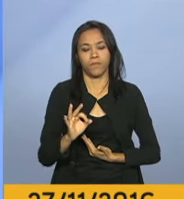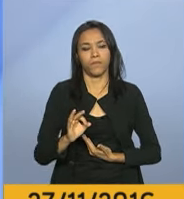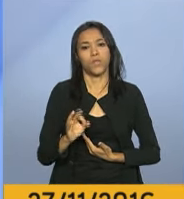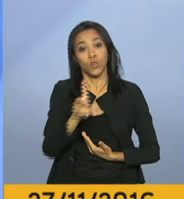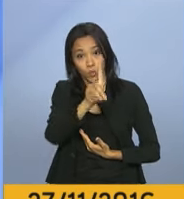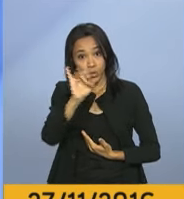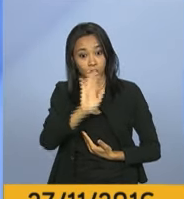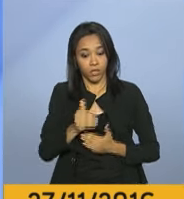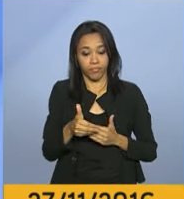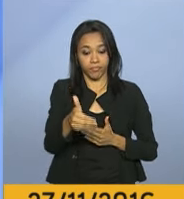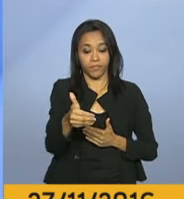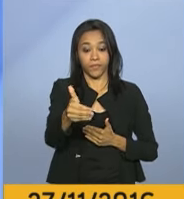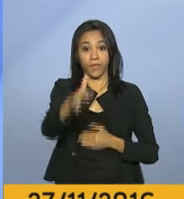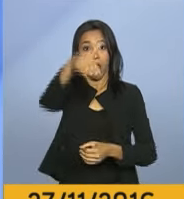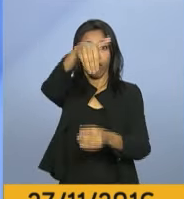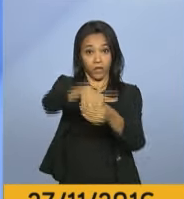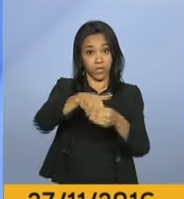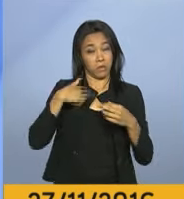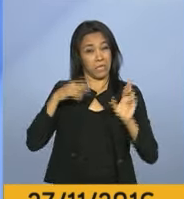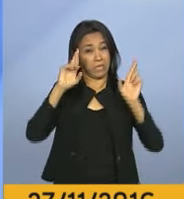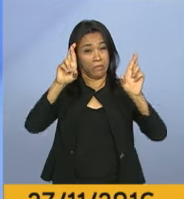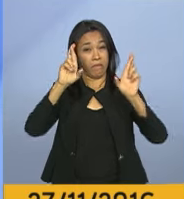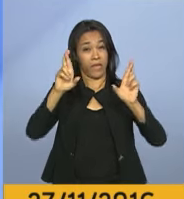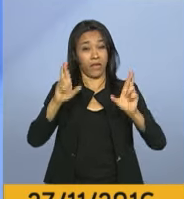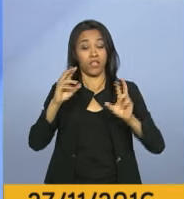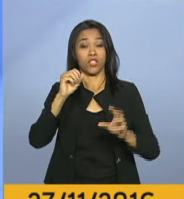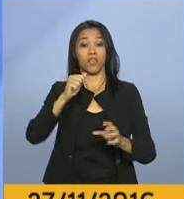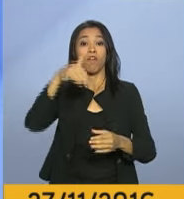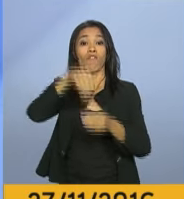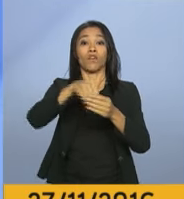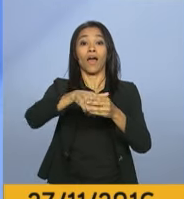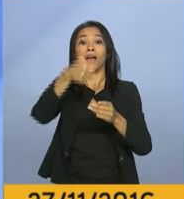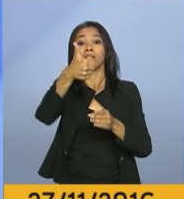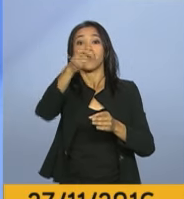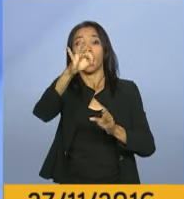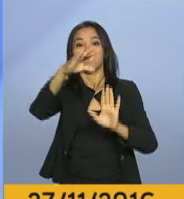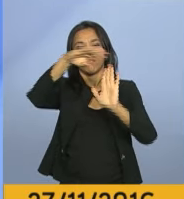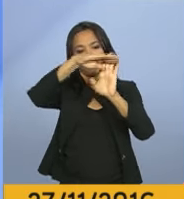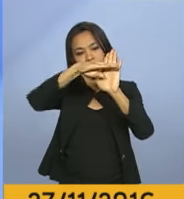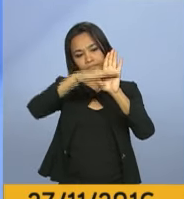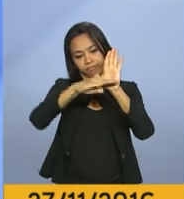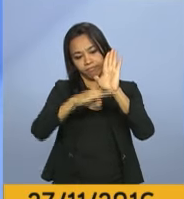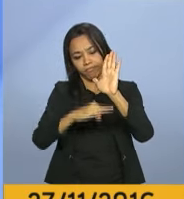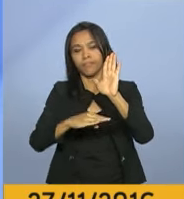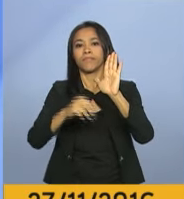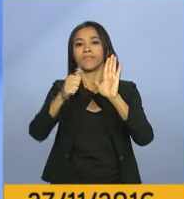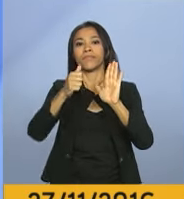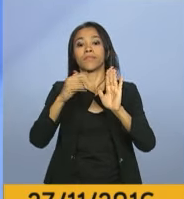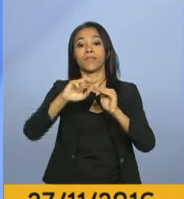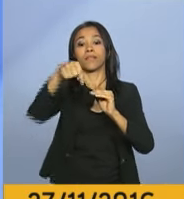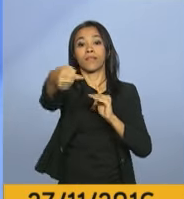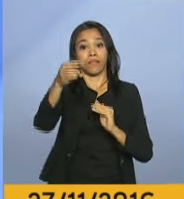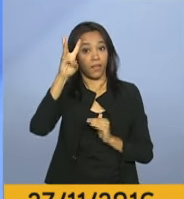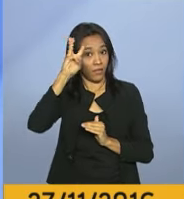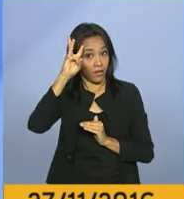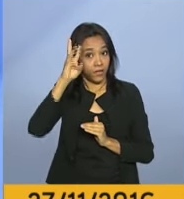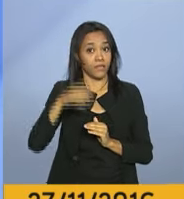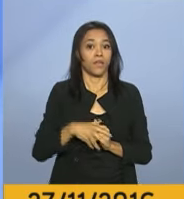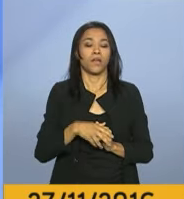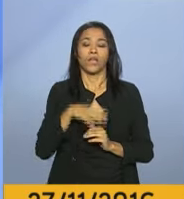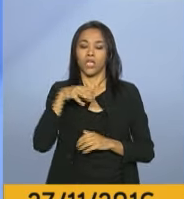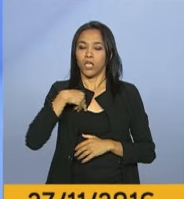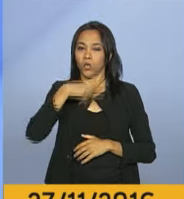no dia da votação, que eu espero que a gente consiga votar as 10 medidas na terça-feira. Nós tivemos esse, o presidente Michel